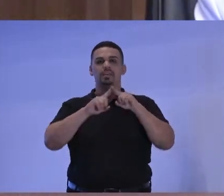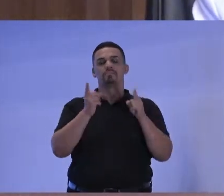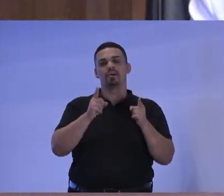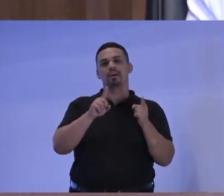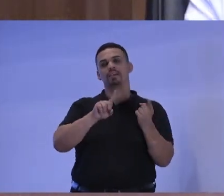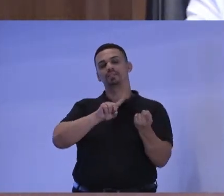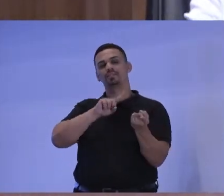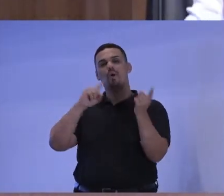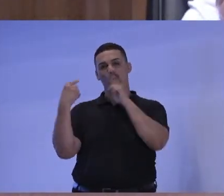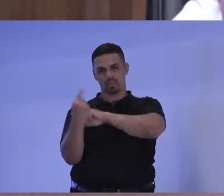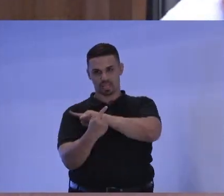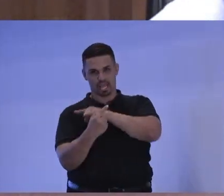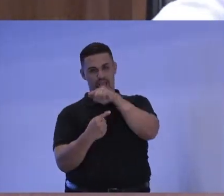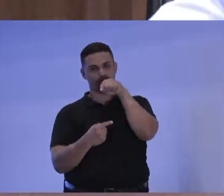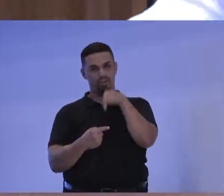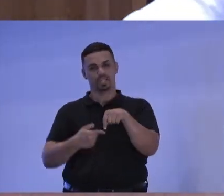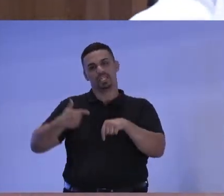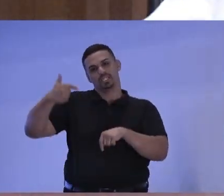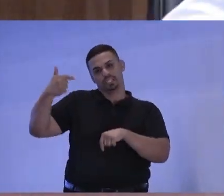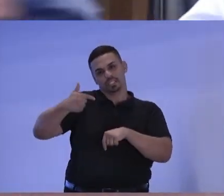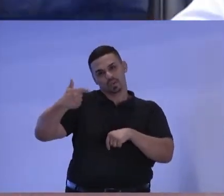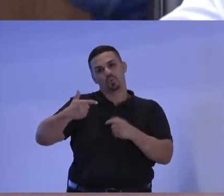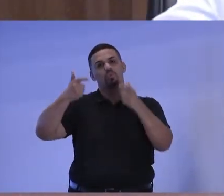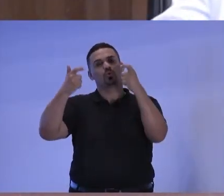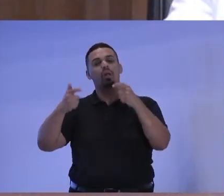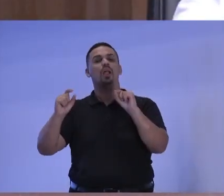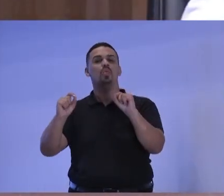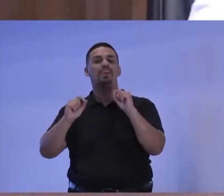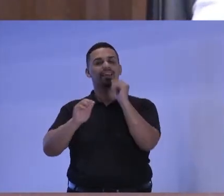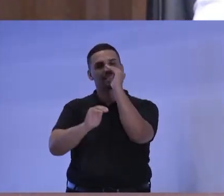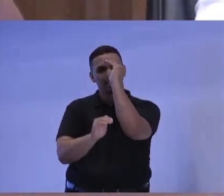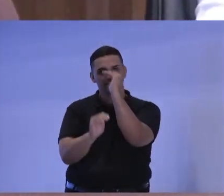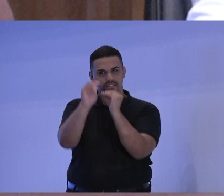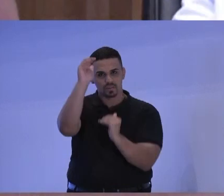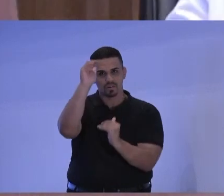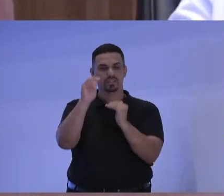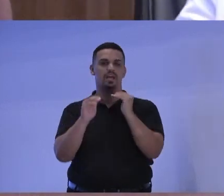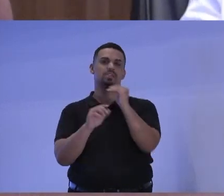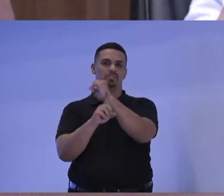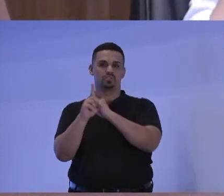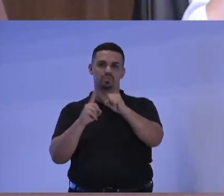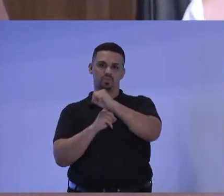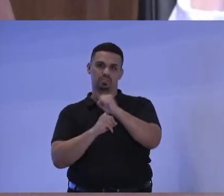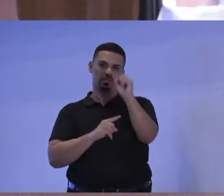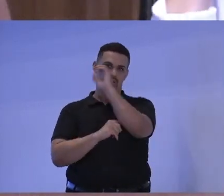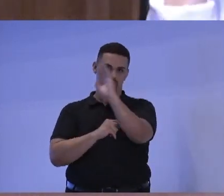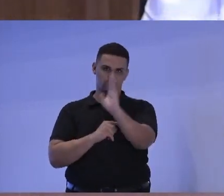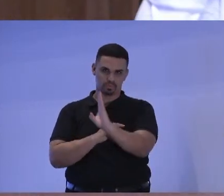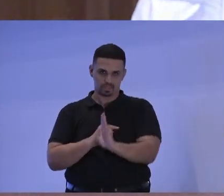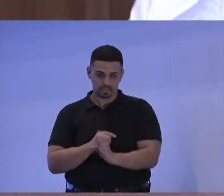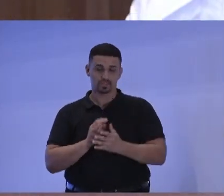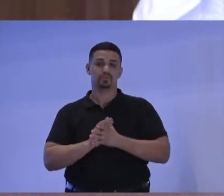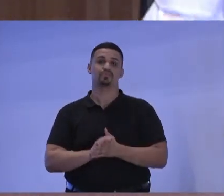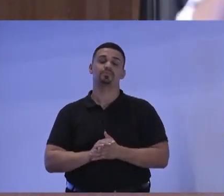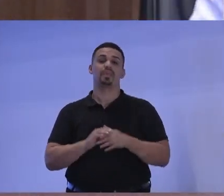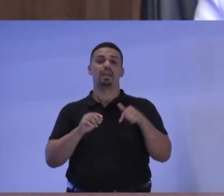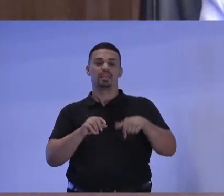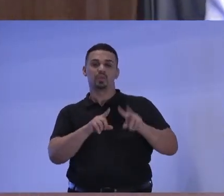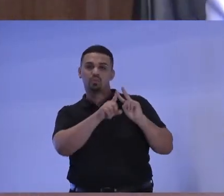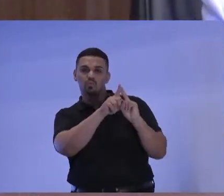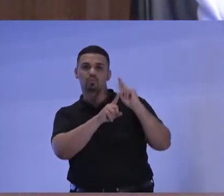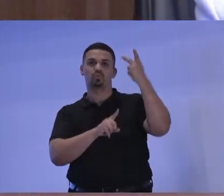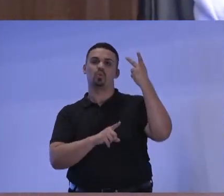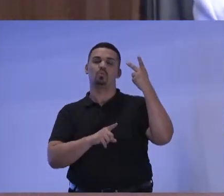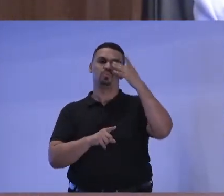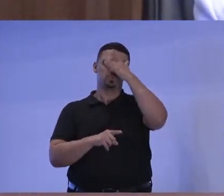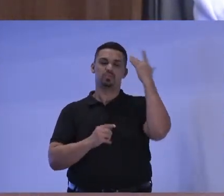Gini, a gente está em segundo lugar de desigualdade social no país. A gente tem o dobro da média nacional de desemprego. Então,